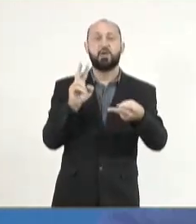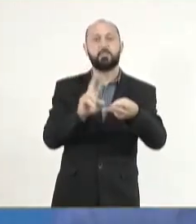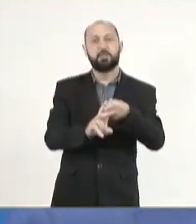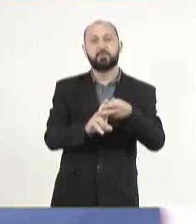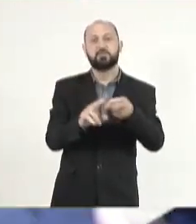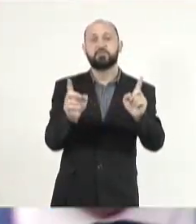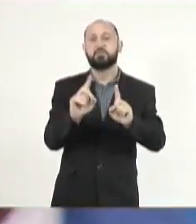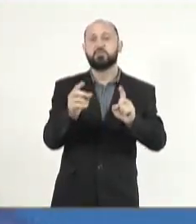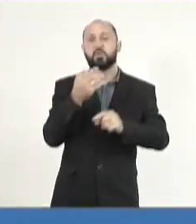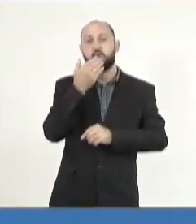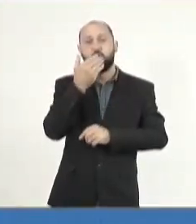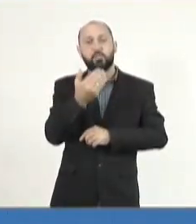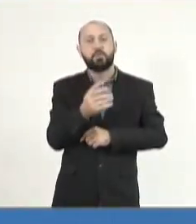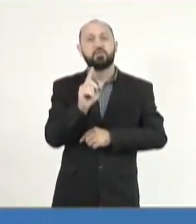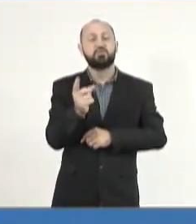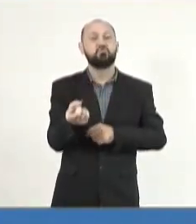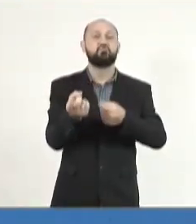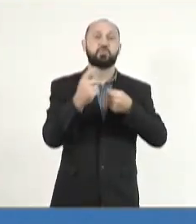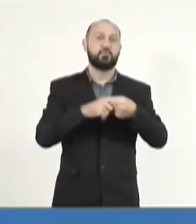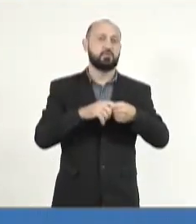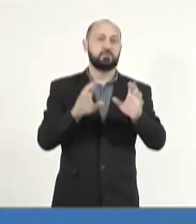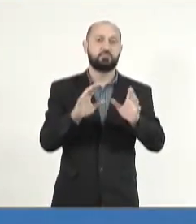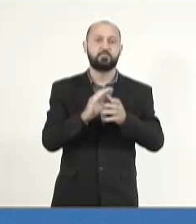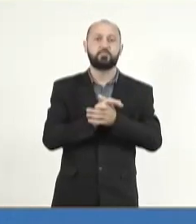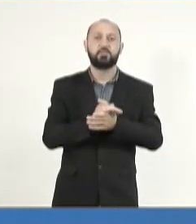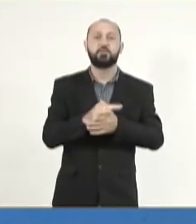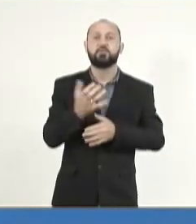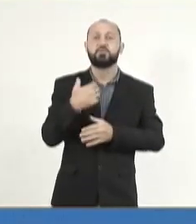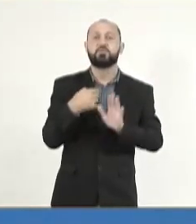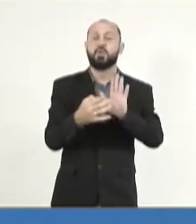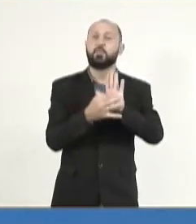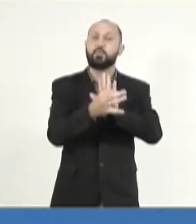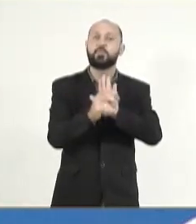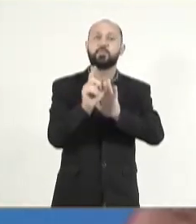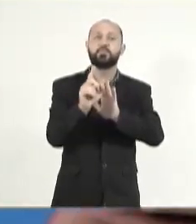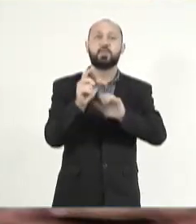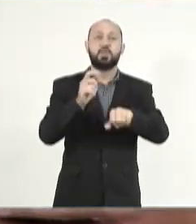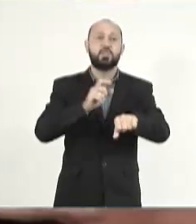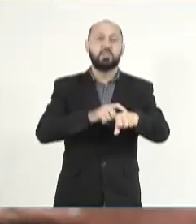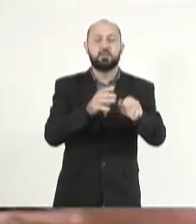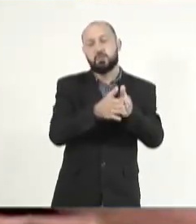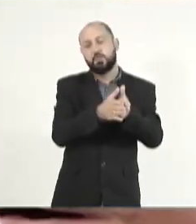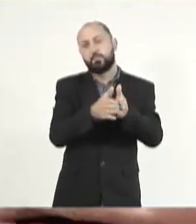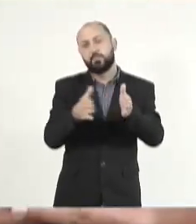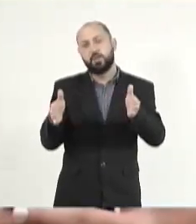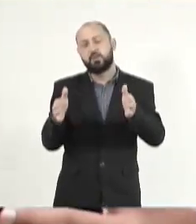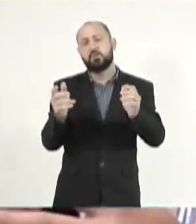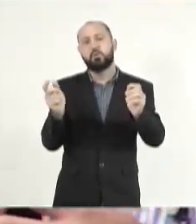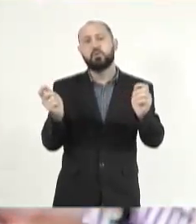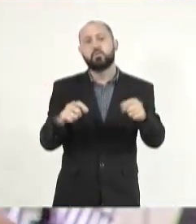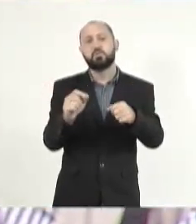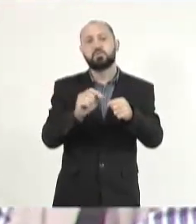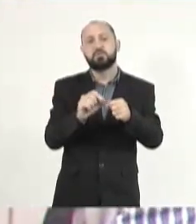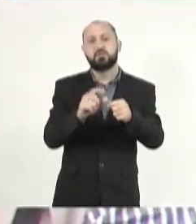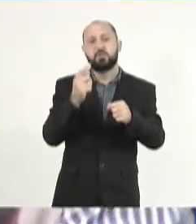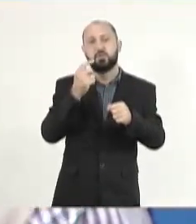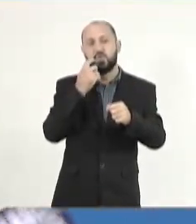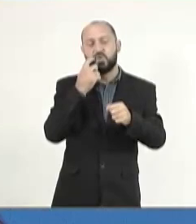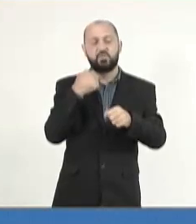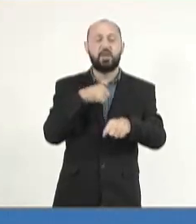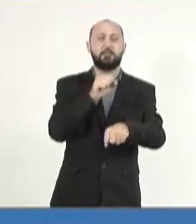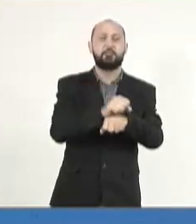e não solicitados a sua devolução. O que nós estamos propondo é, nesse período, que possa ser feito, ao invés de ficar